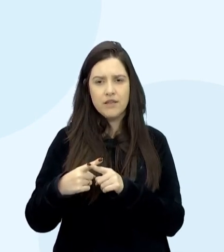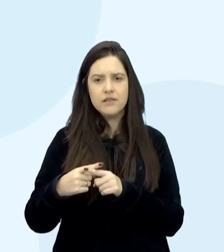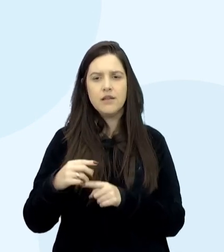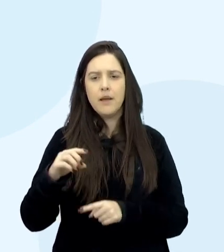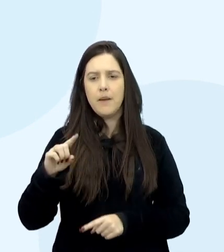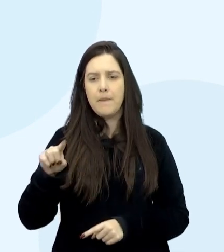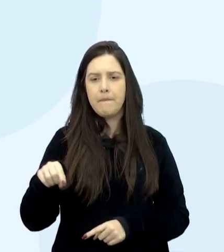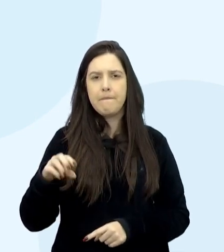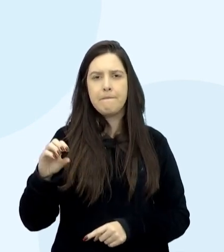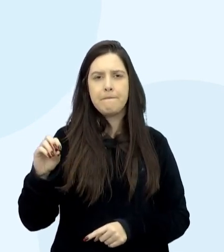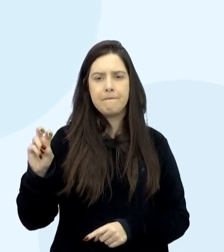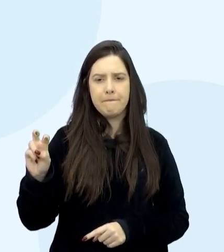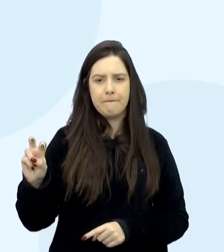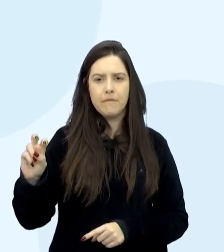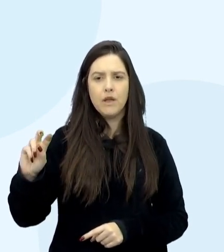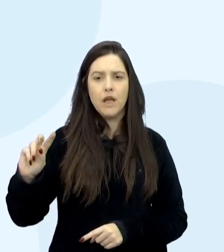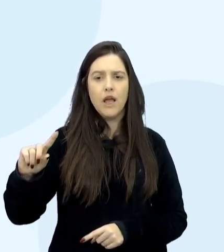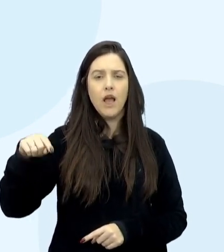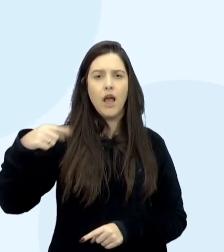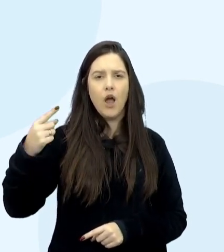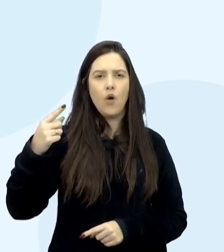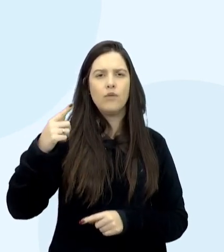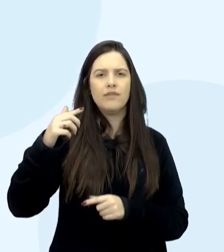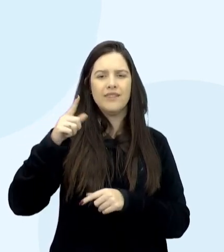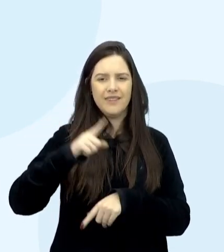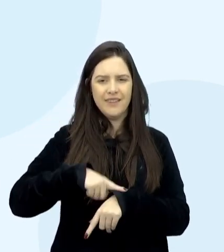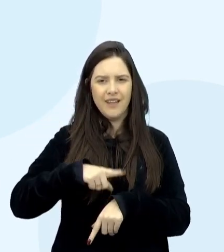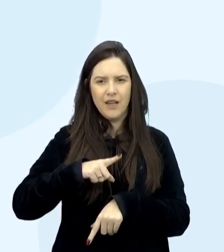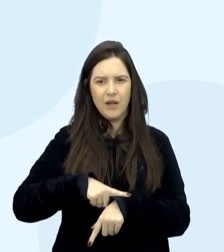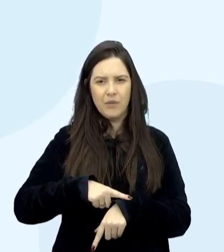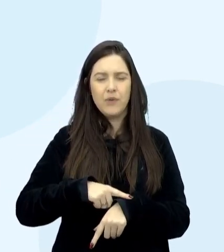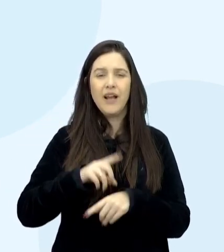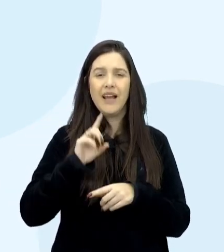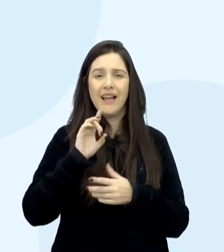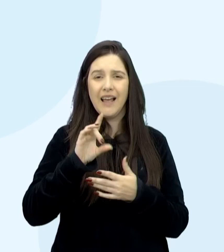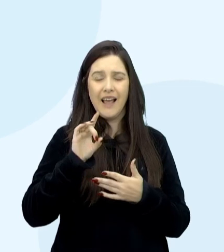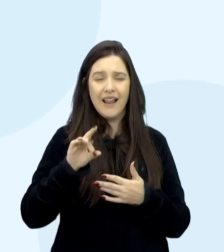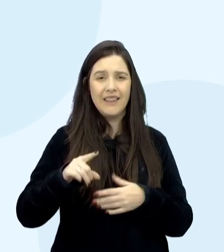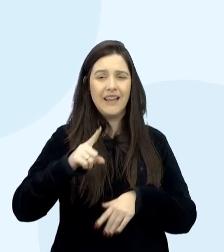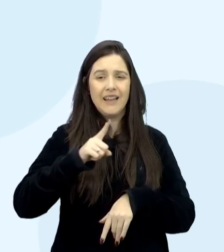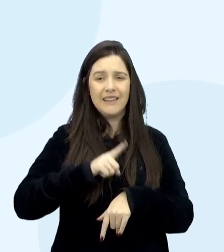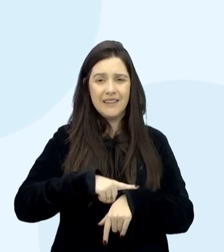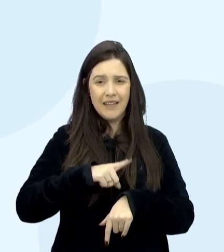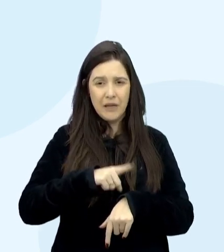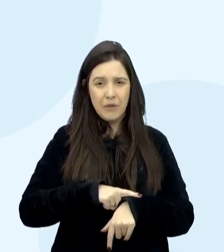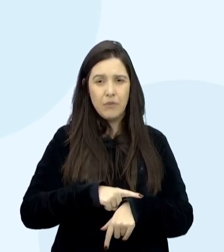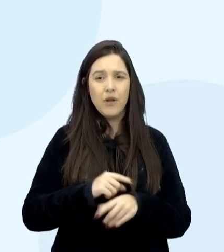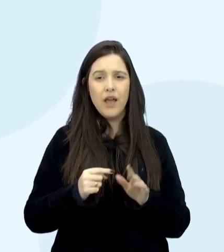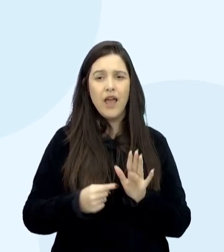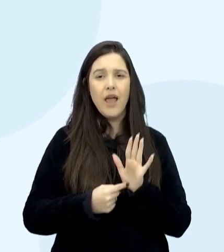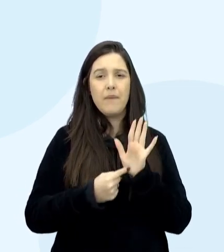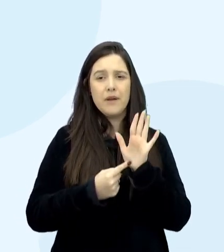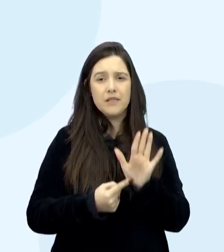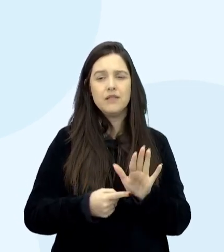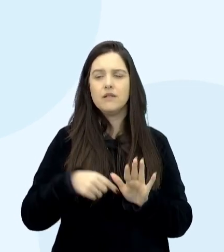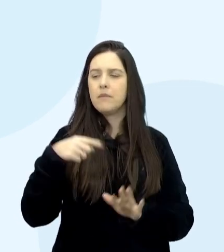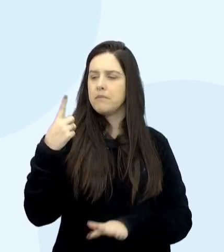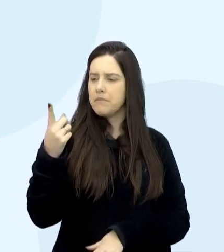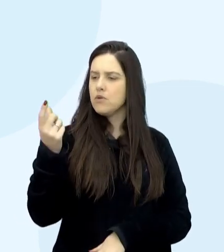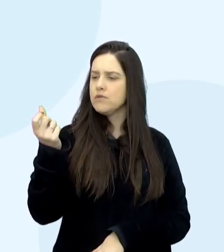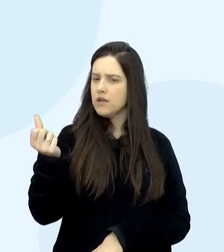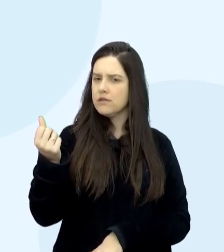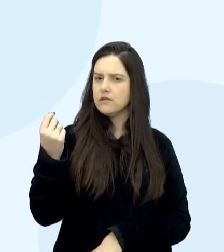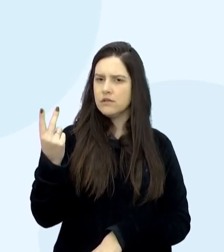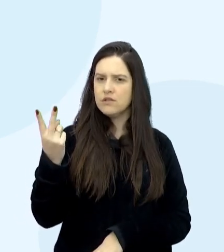meio elevado ao tempo, e cada unidade de tempo aqui, né, representa 1.620 anos,